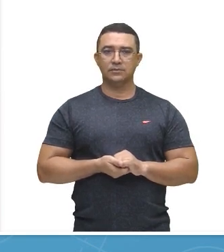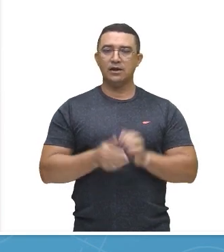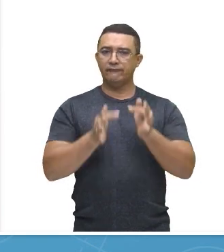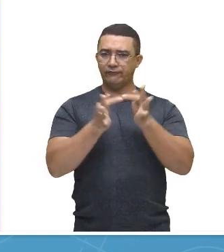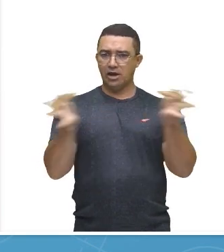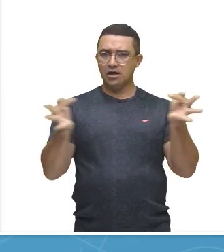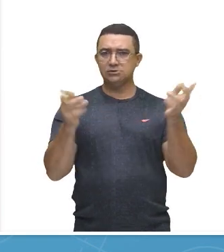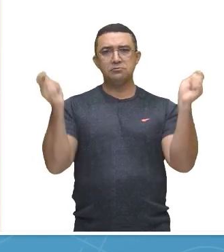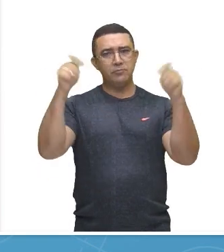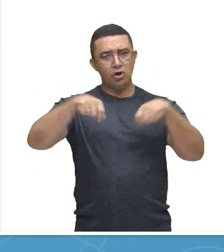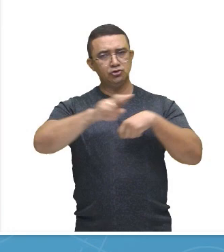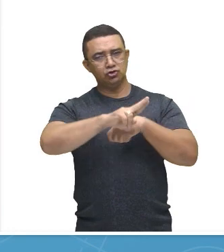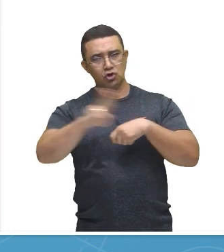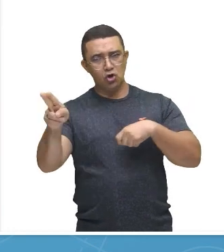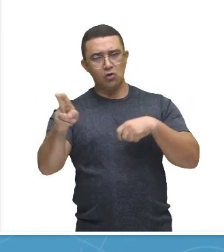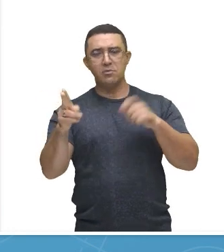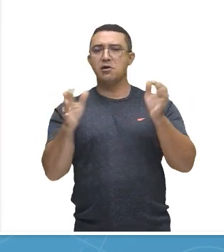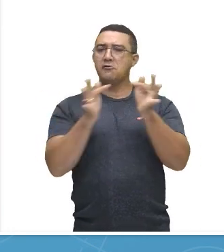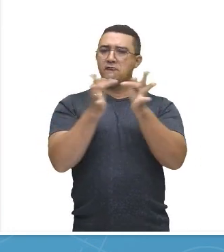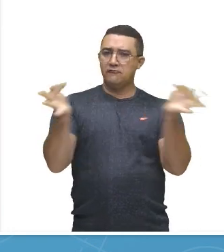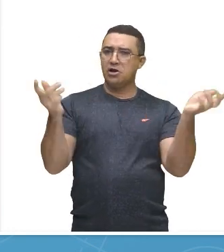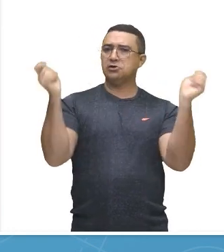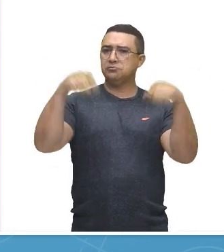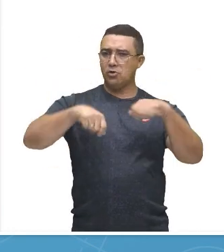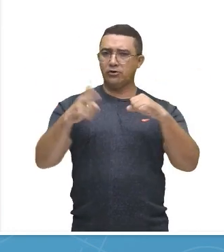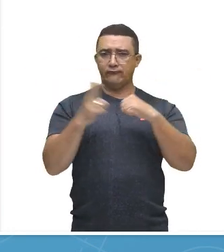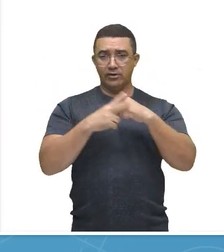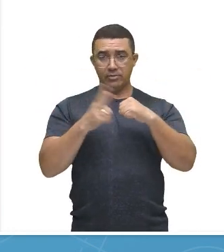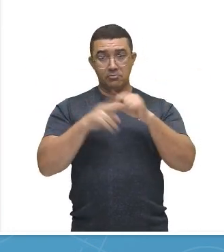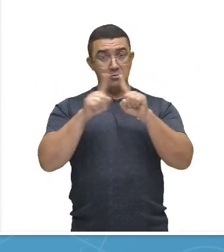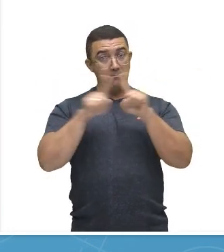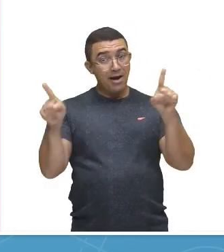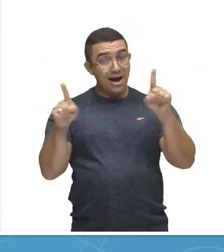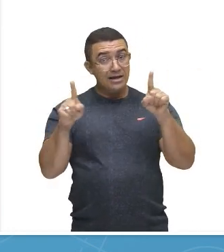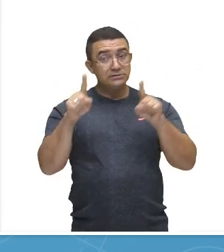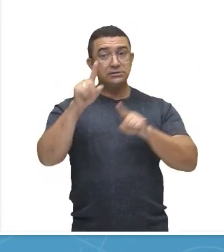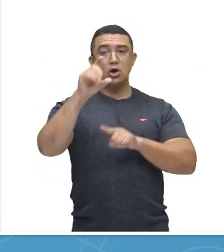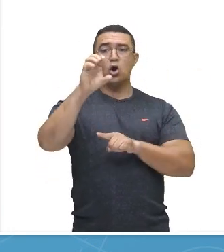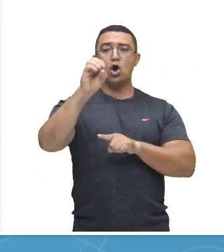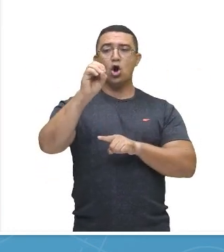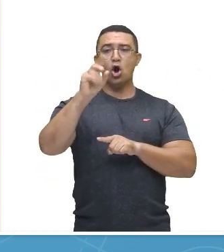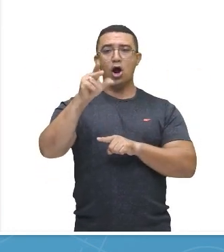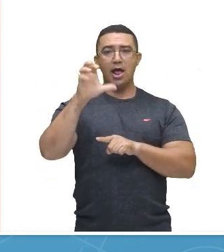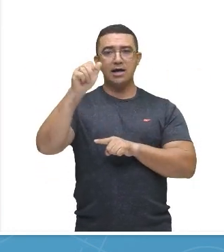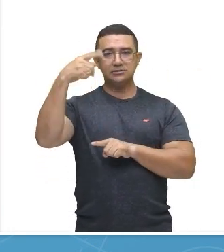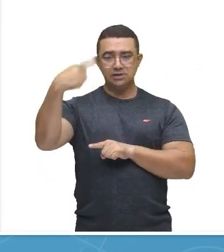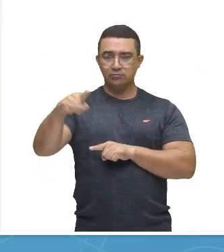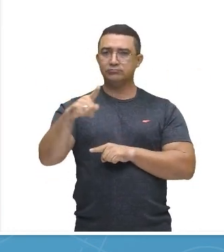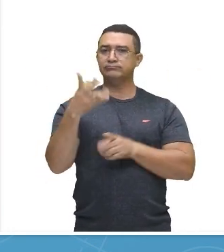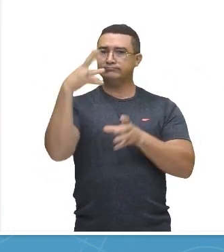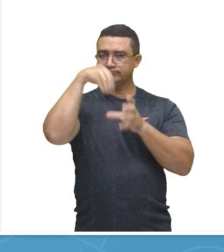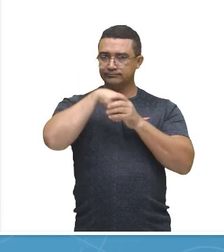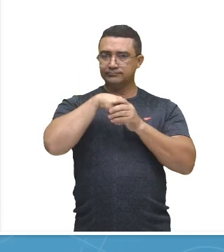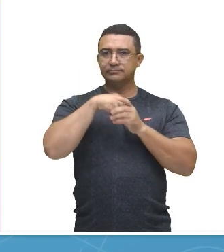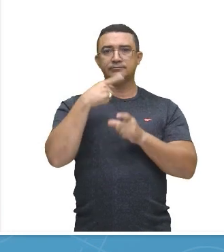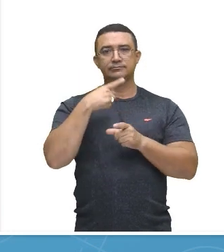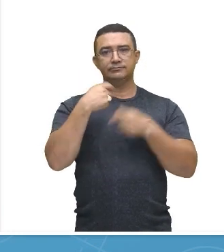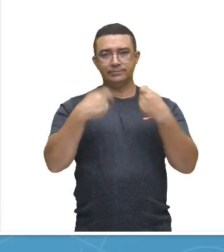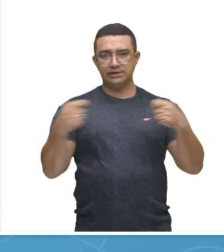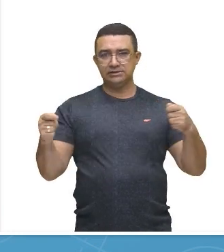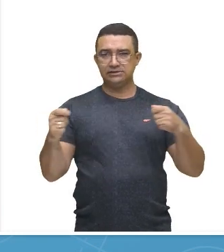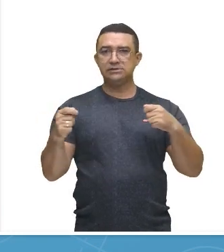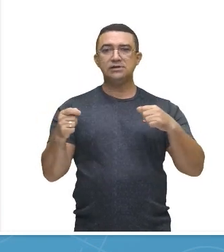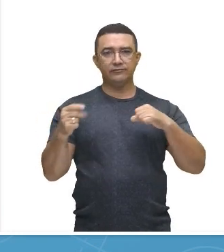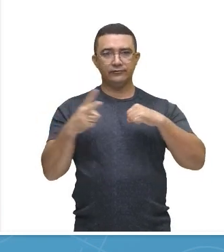ser nominal, a frase pode ser verbal, mas a oração tem que ter verbo. Ora aí, olha o verbo ser no primeiro exemplo